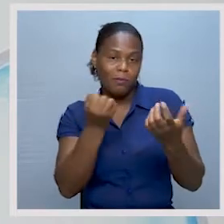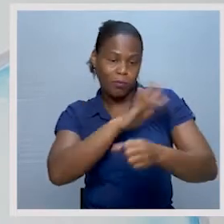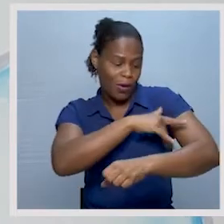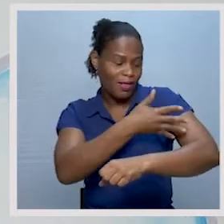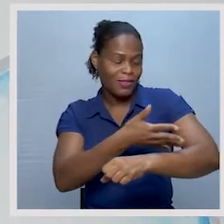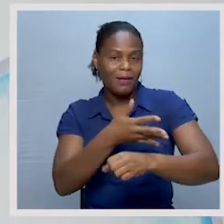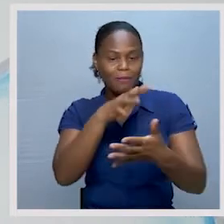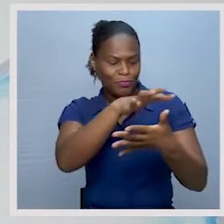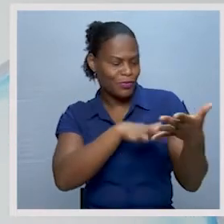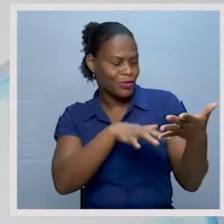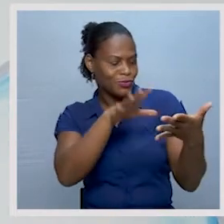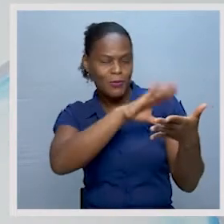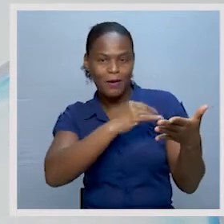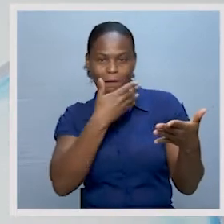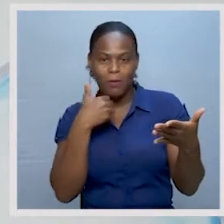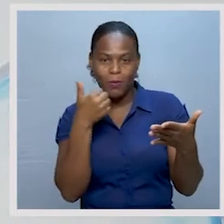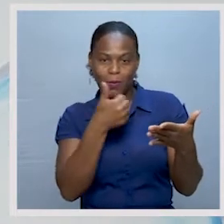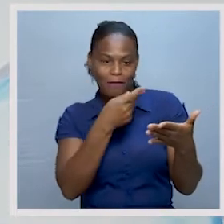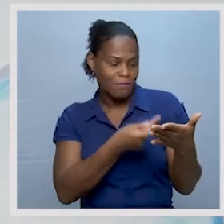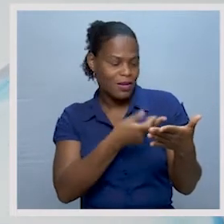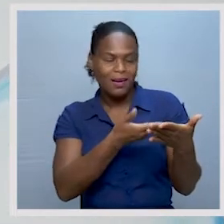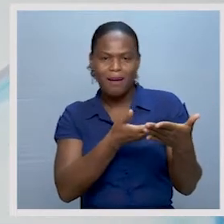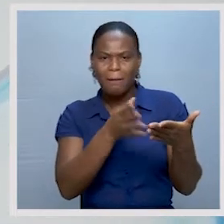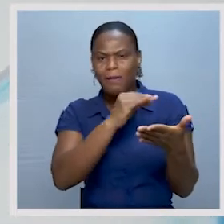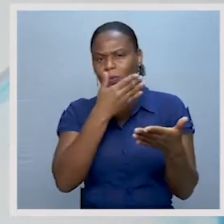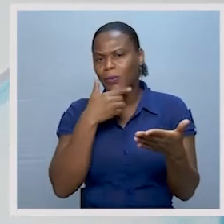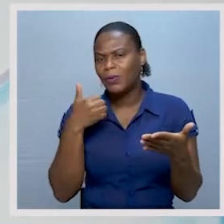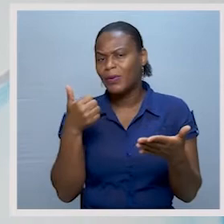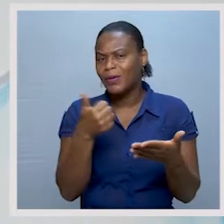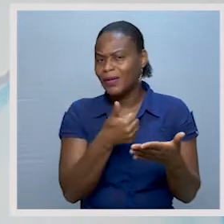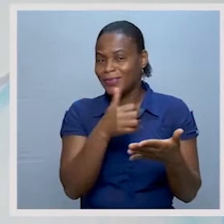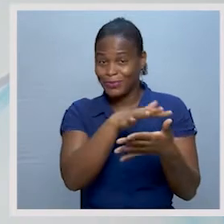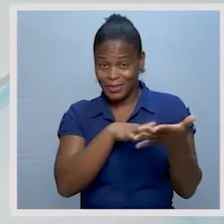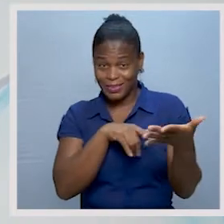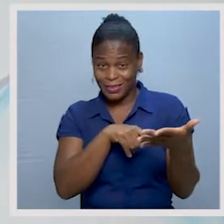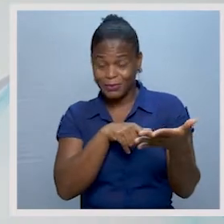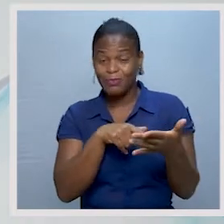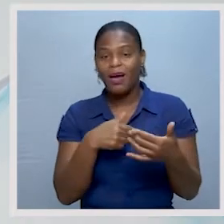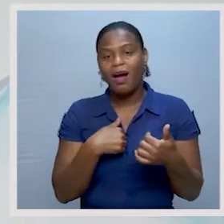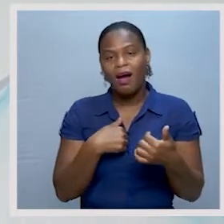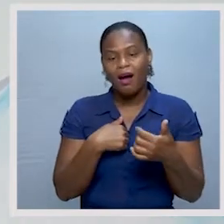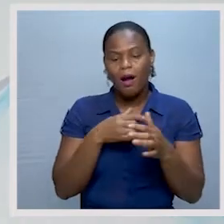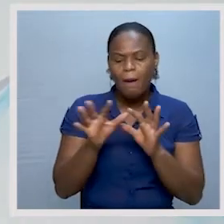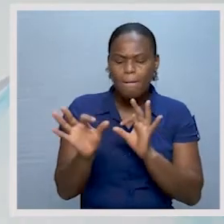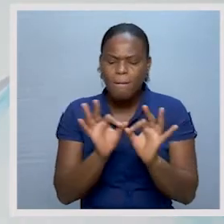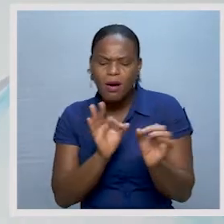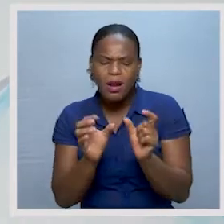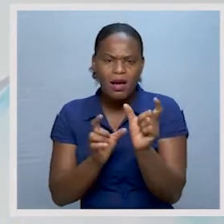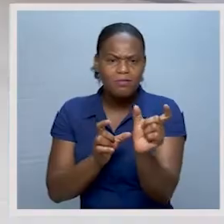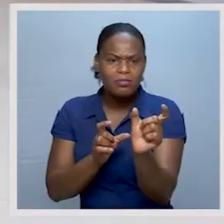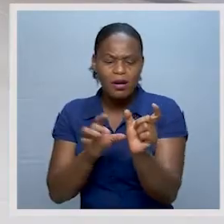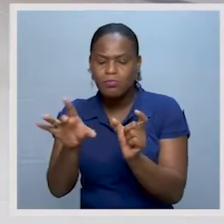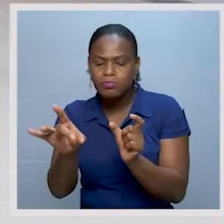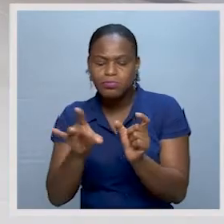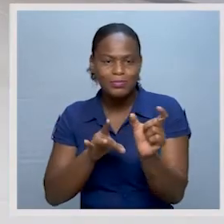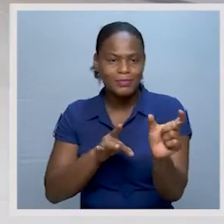o texto, dar um texto assim, tornar mais belo, bonito, então eu vou arrumar as palavras.